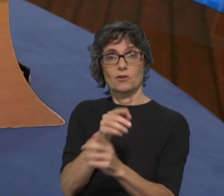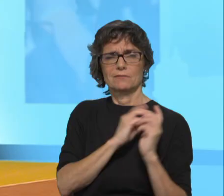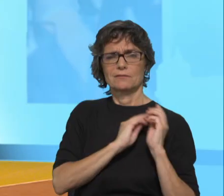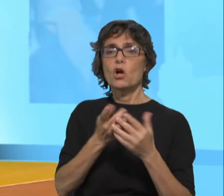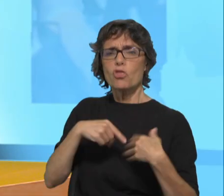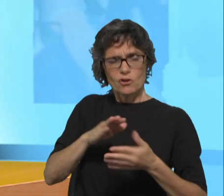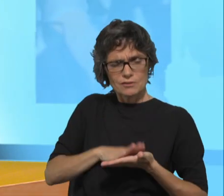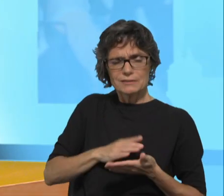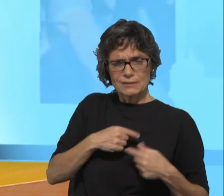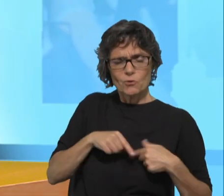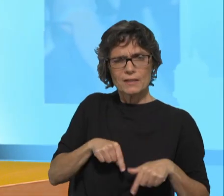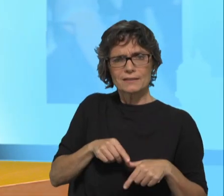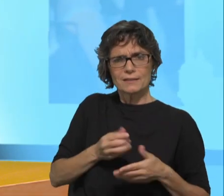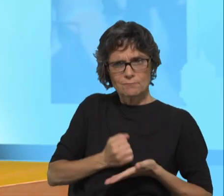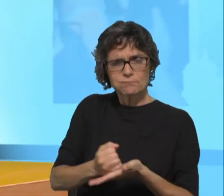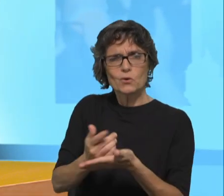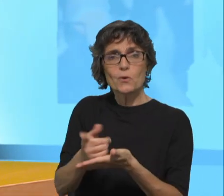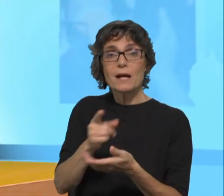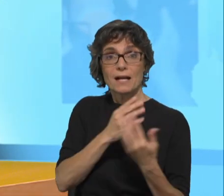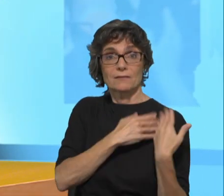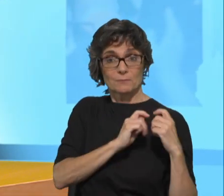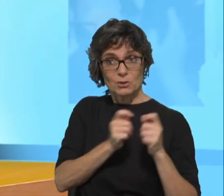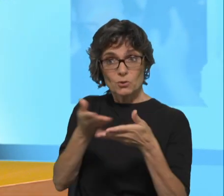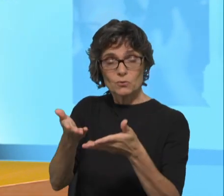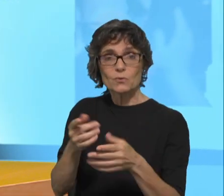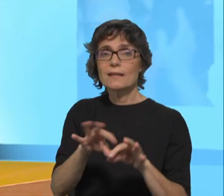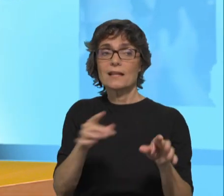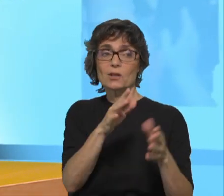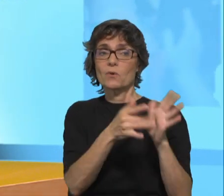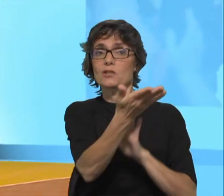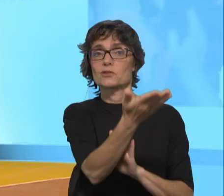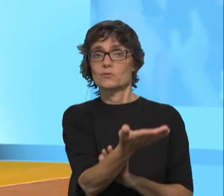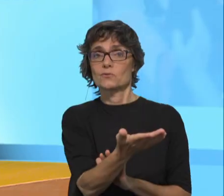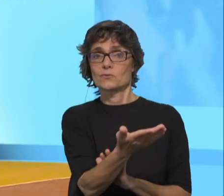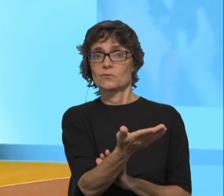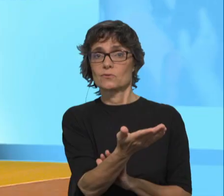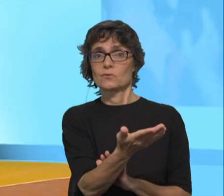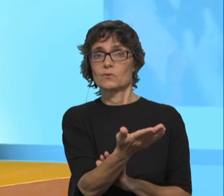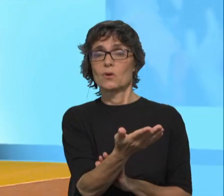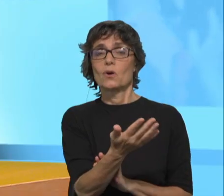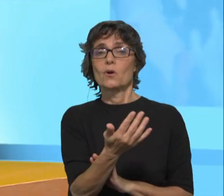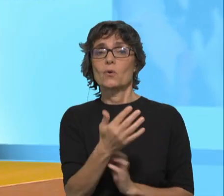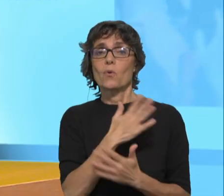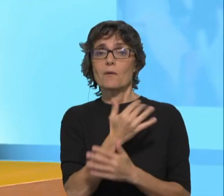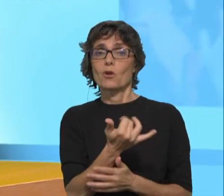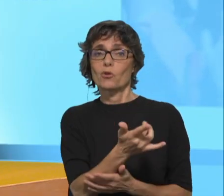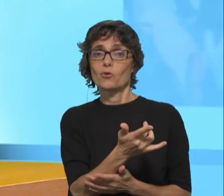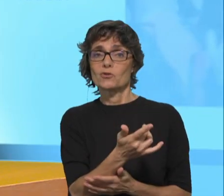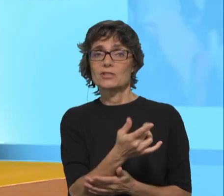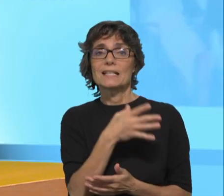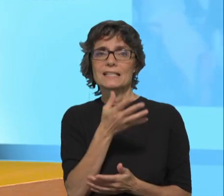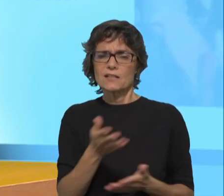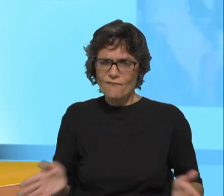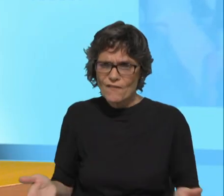estamos aqui para vos apoiar. Foi aquilo que Jesus fez, não é? Aquilo que Jesus fez com os 2 discípulos, dando-lhes